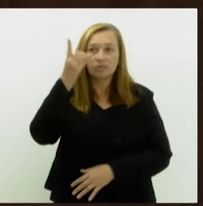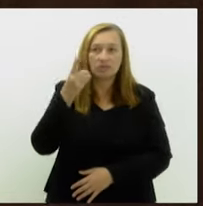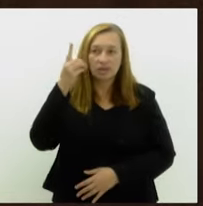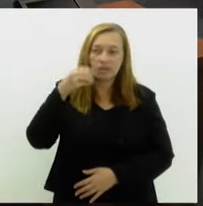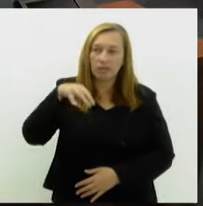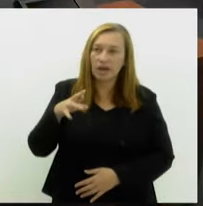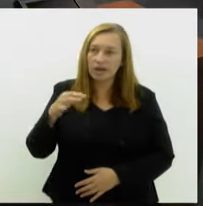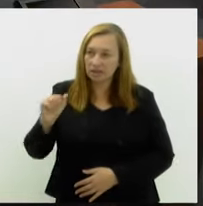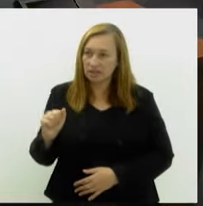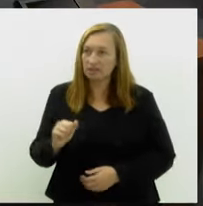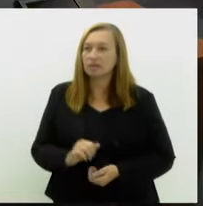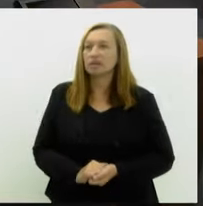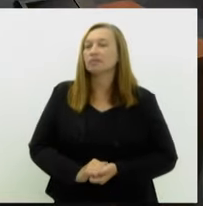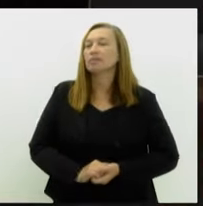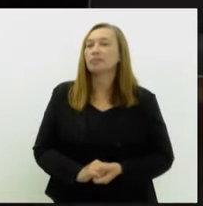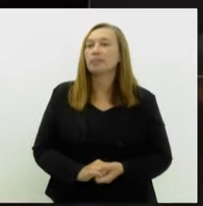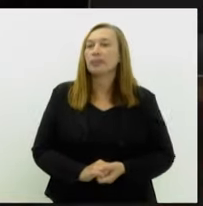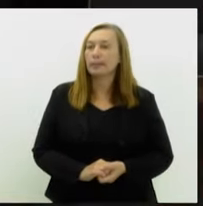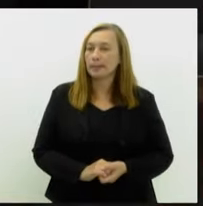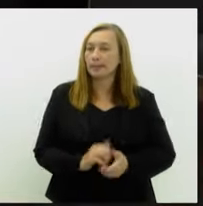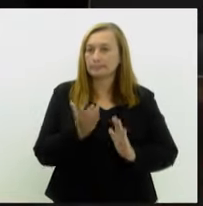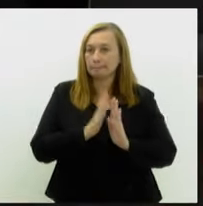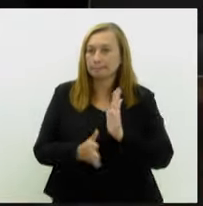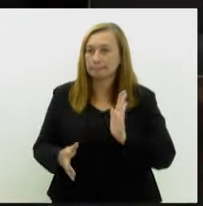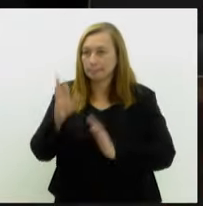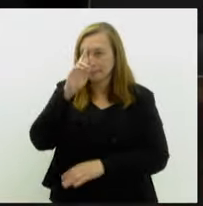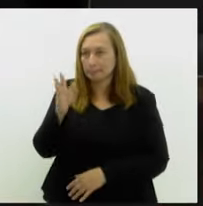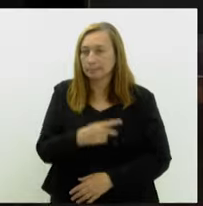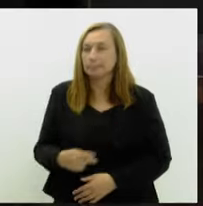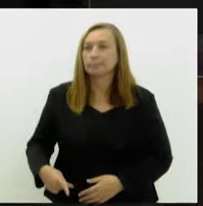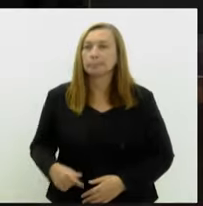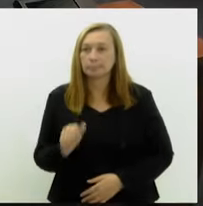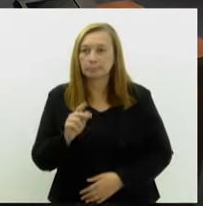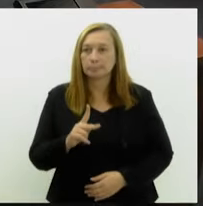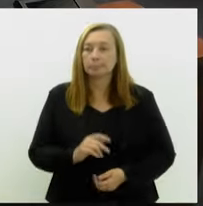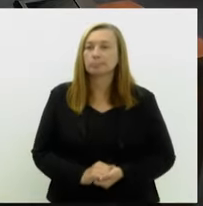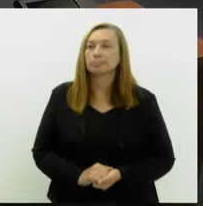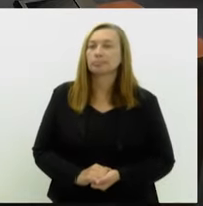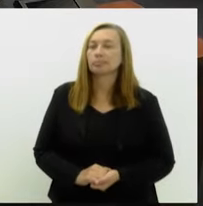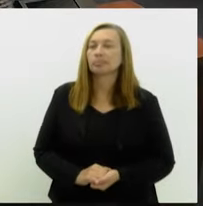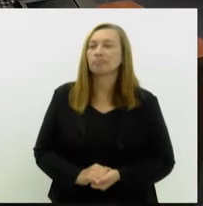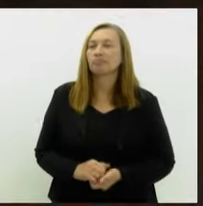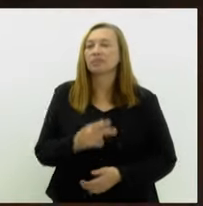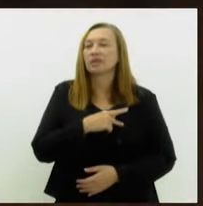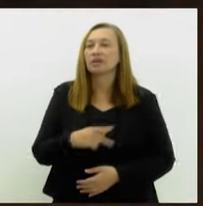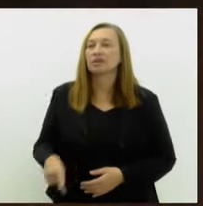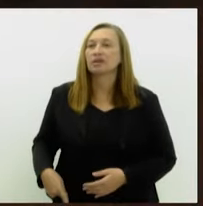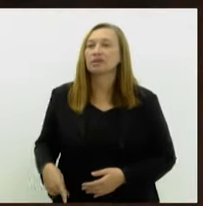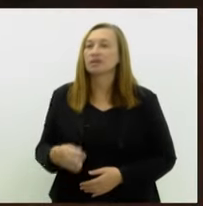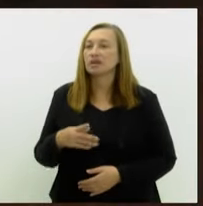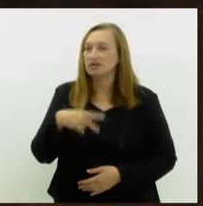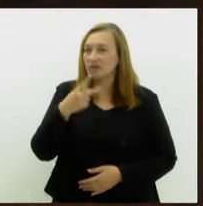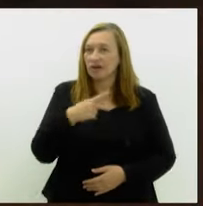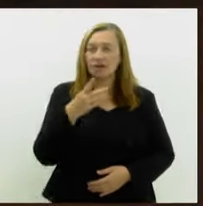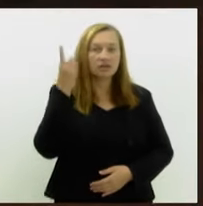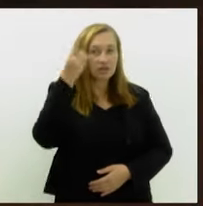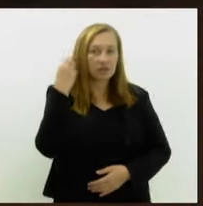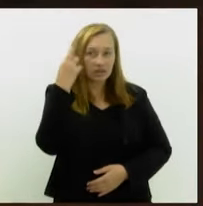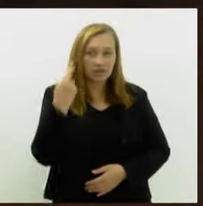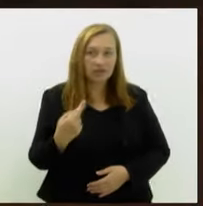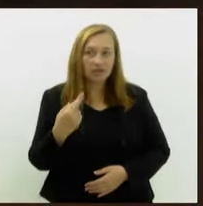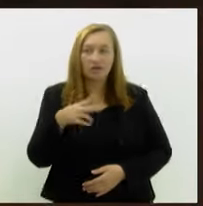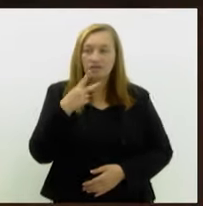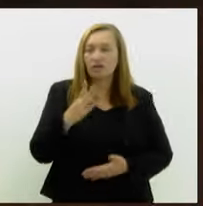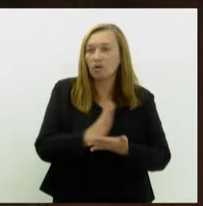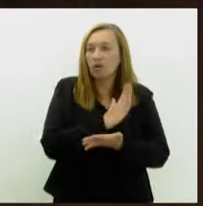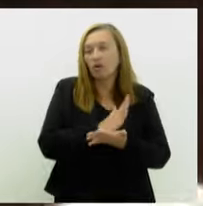Marina. Presidente, questão de ordem. Ok. Presidente, queria me dirigir à deputada Renata Souza, porque a deputada citou